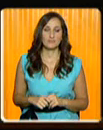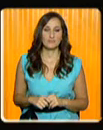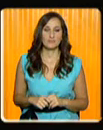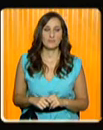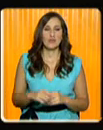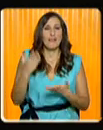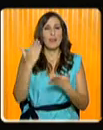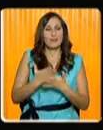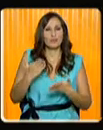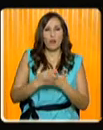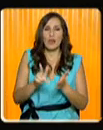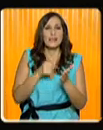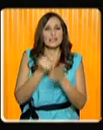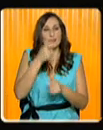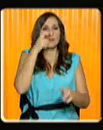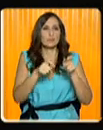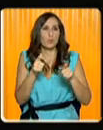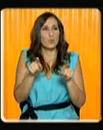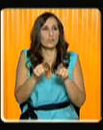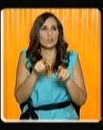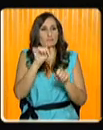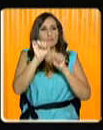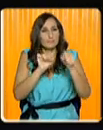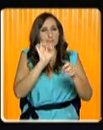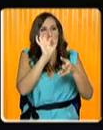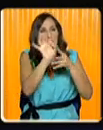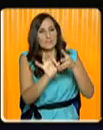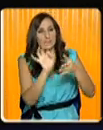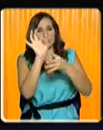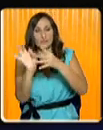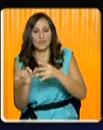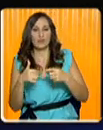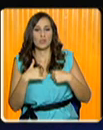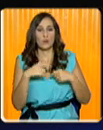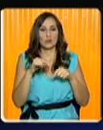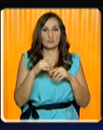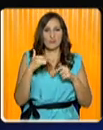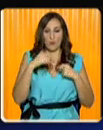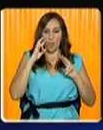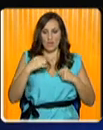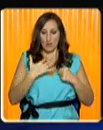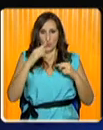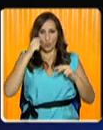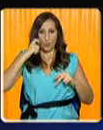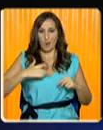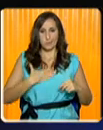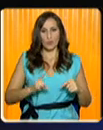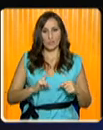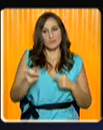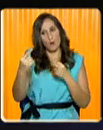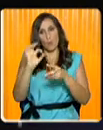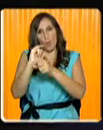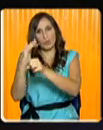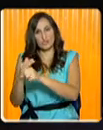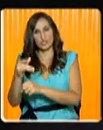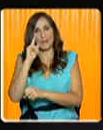No liceu havia sempre pessoas tipo, não é? Eu era do tipo complexada. Mas havia outros tipos.